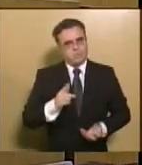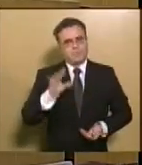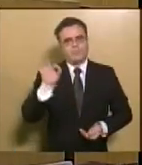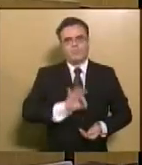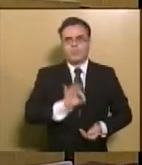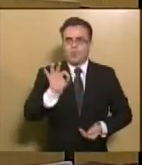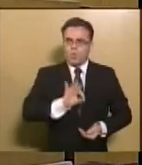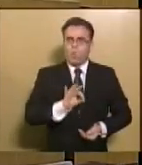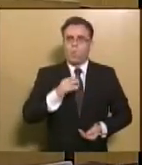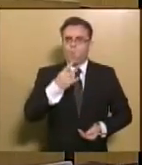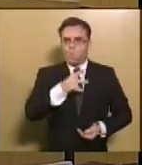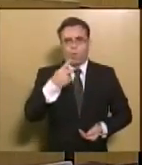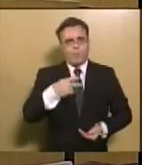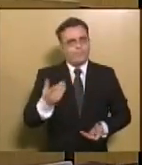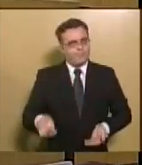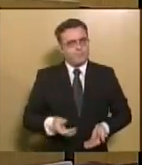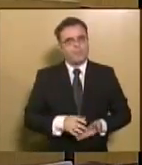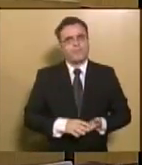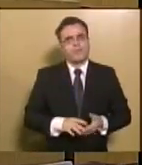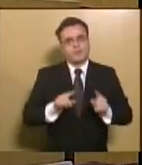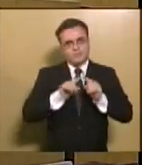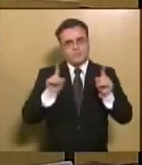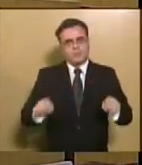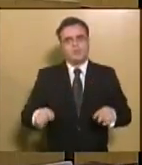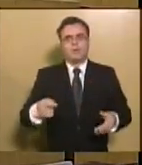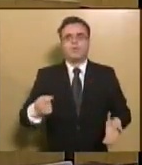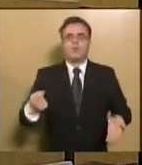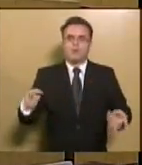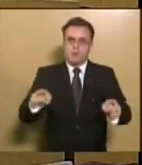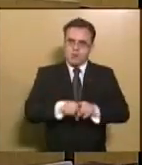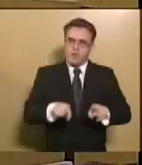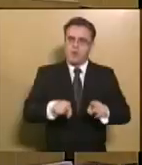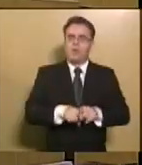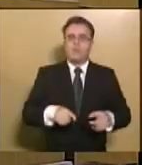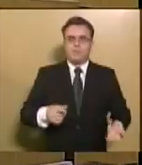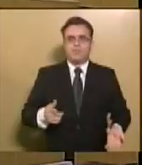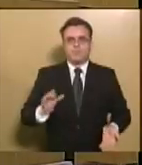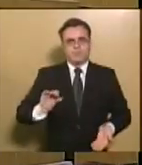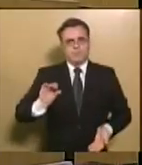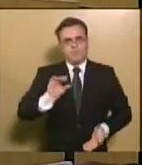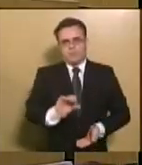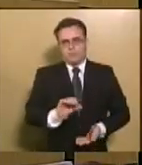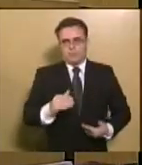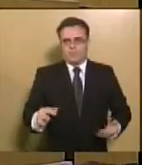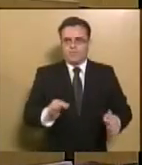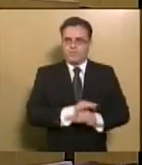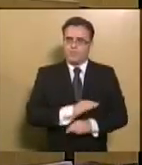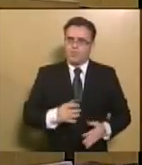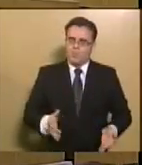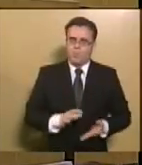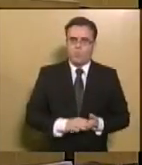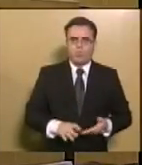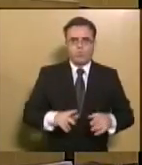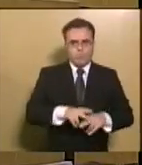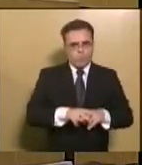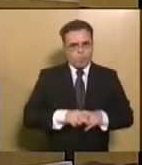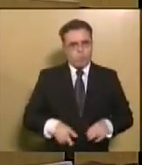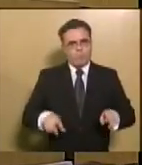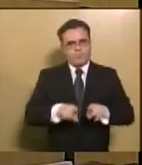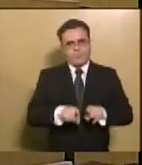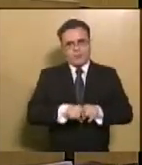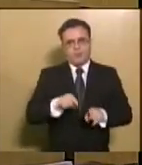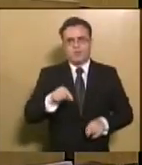dos servidores, ou seja, os servidores tendo que pagar essa conta. Além disso, o próprio